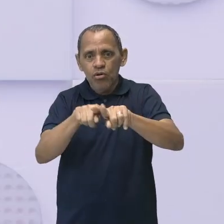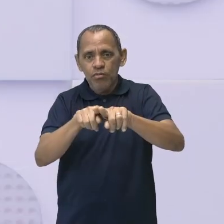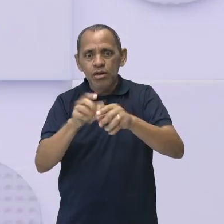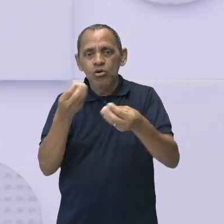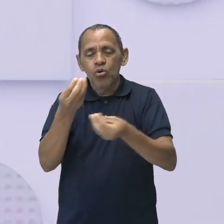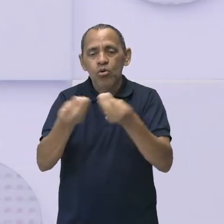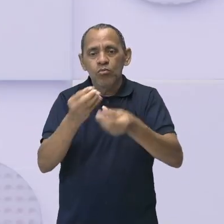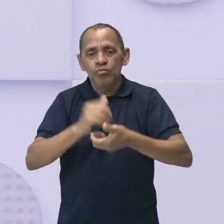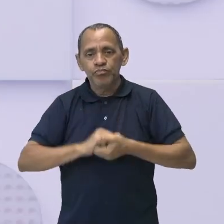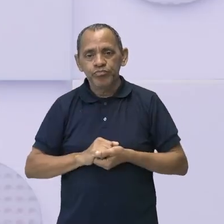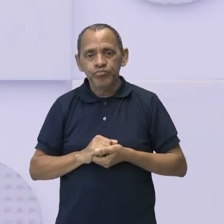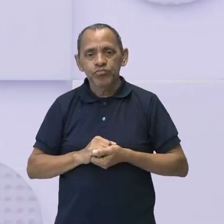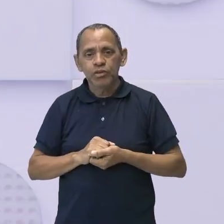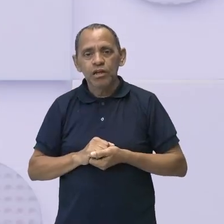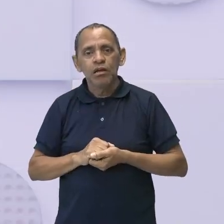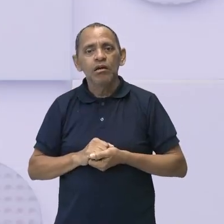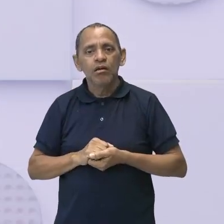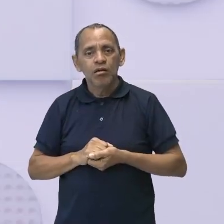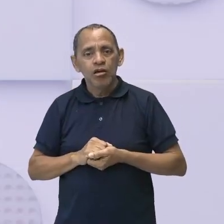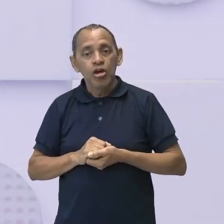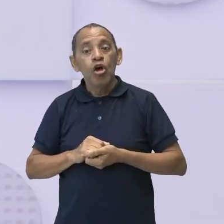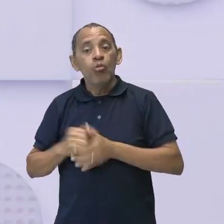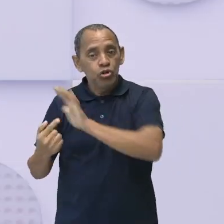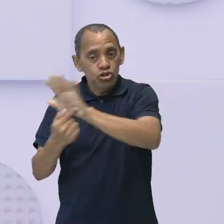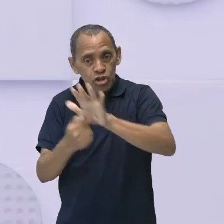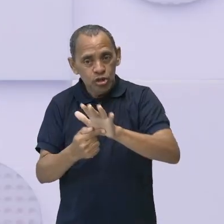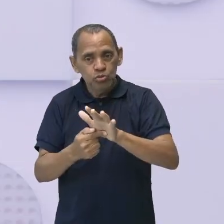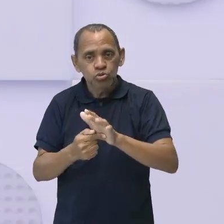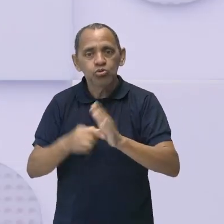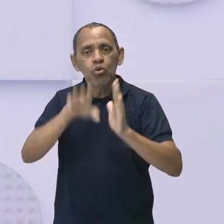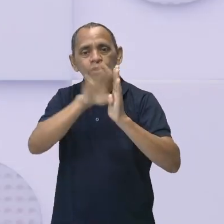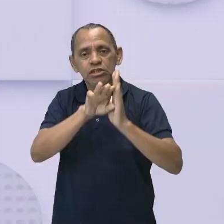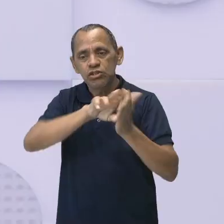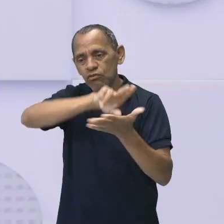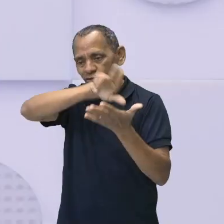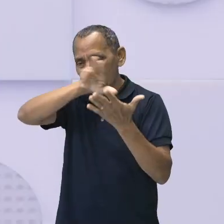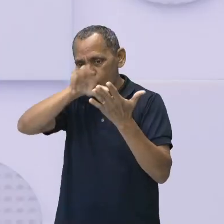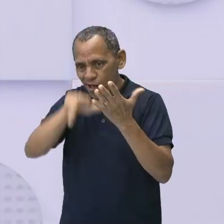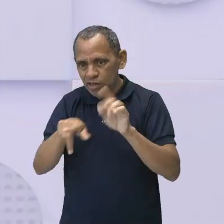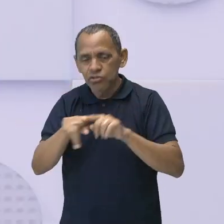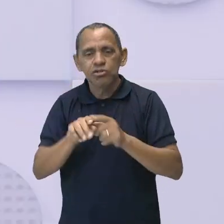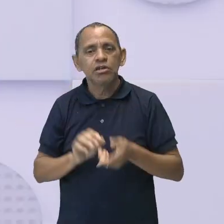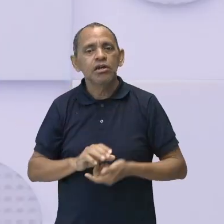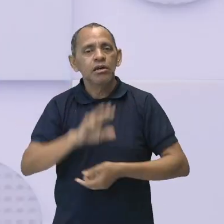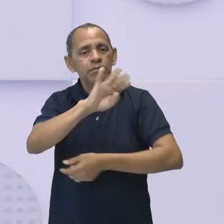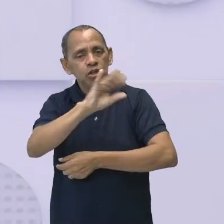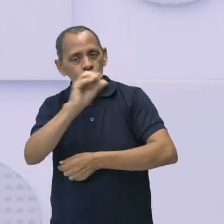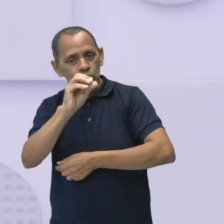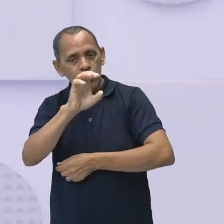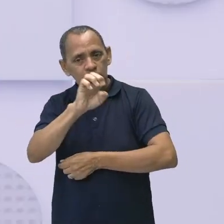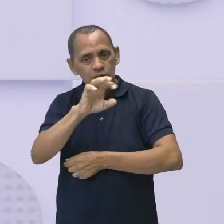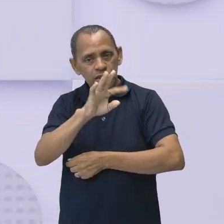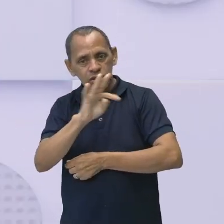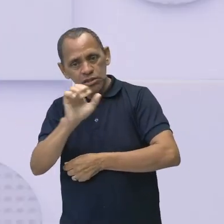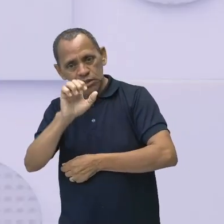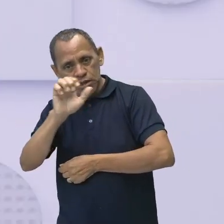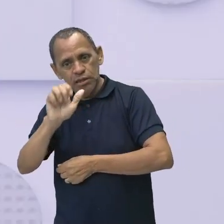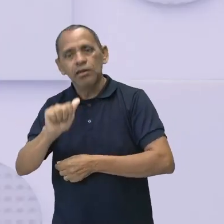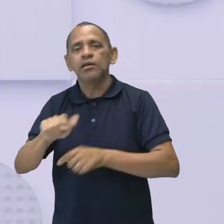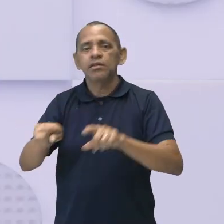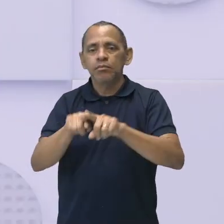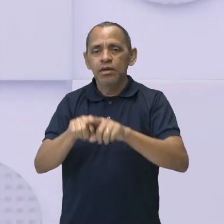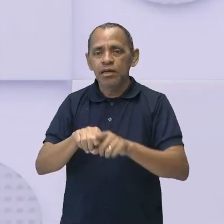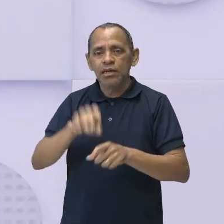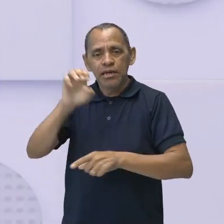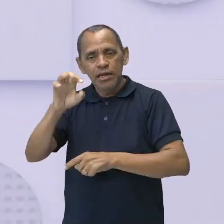linkamos conceitos sobre bioética, ética, pensamos também na dimensão das nossas obrigações no